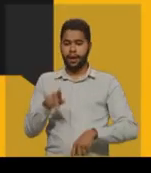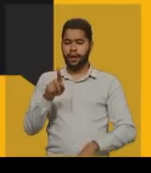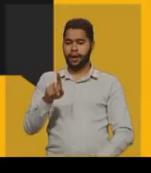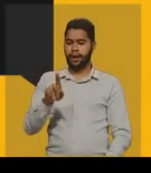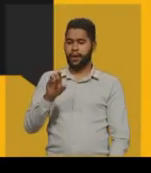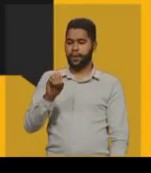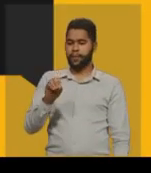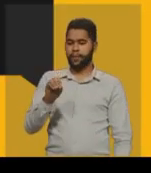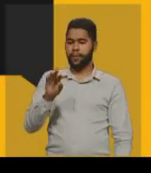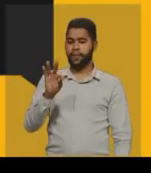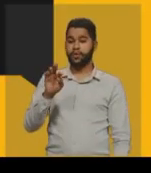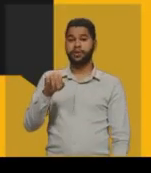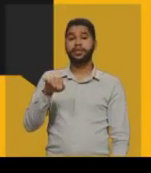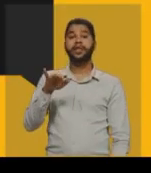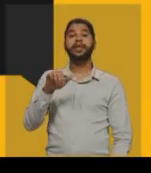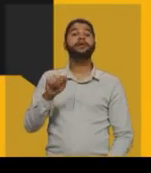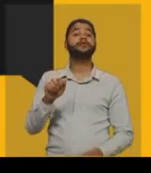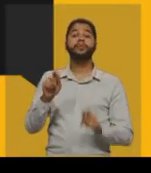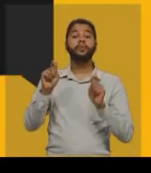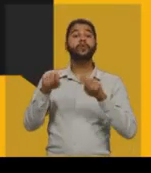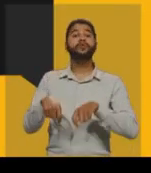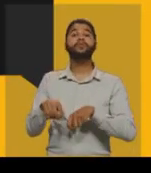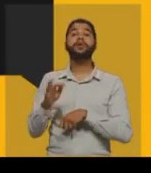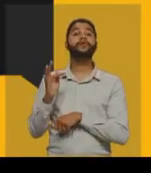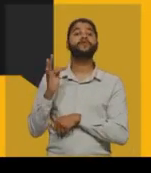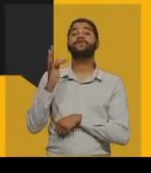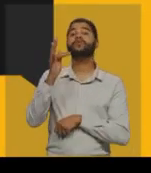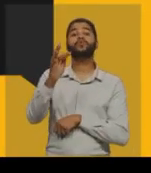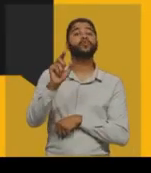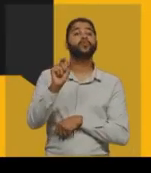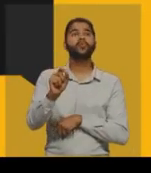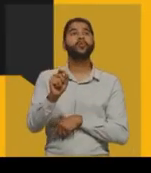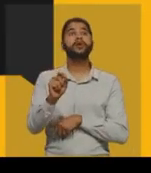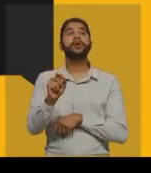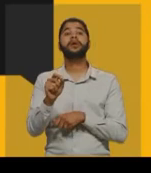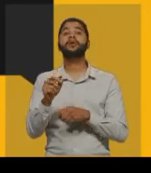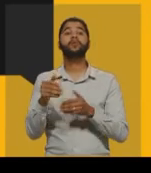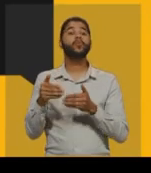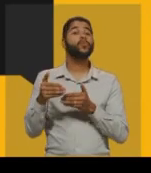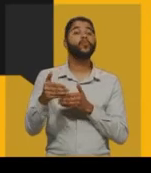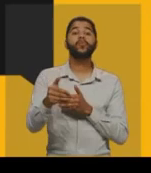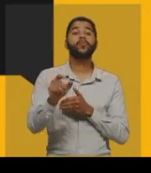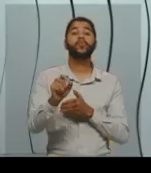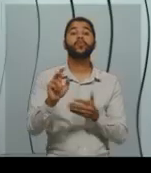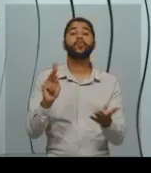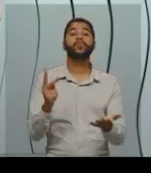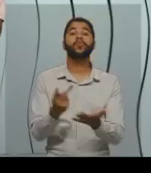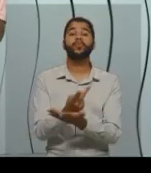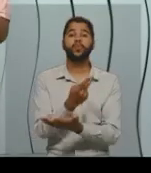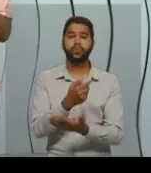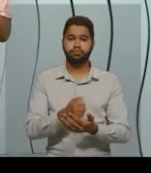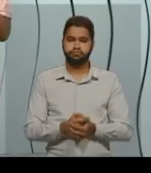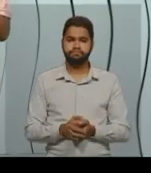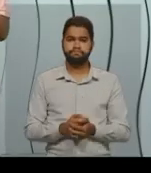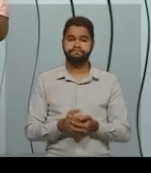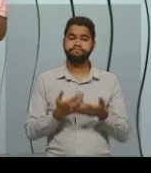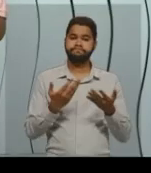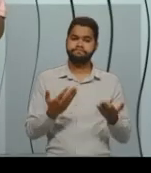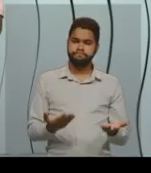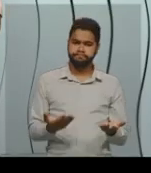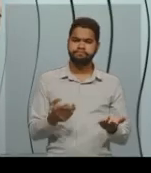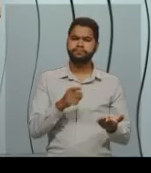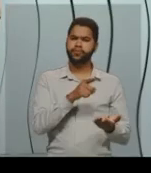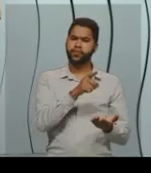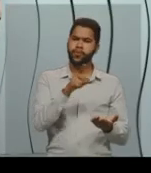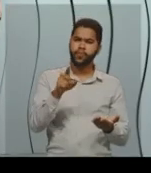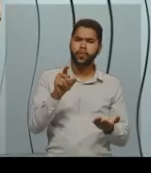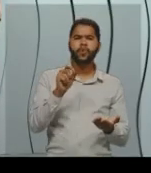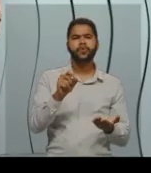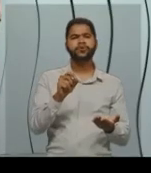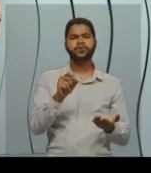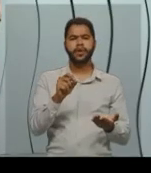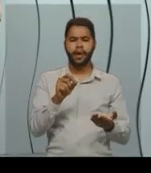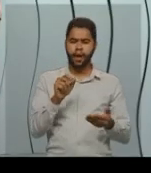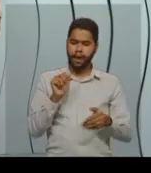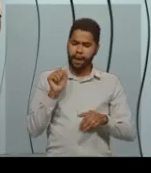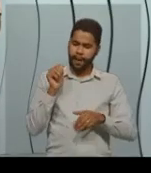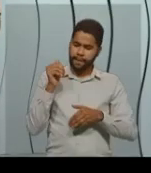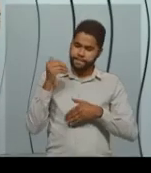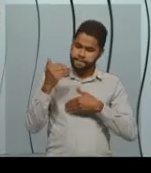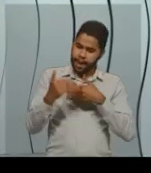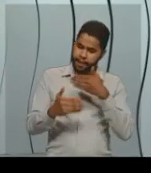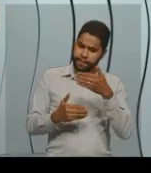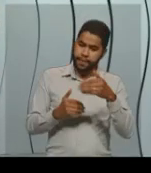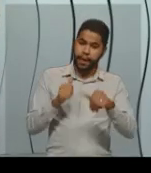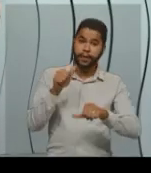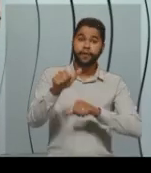vocês, é a possibilidade futura, o que determinada coisa pode vir a ser. Portanto, quando você se transformar em